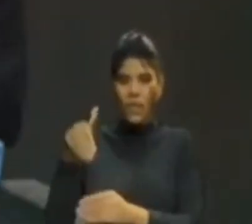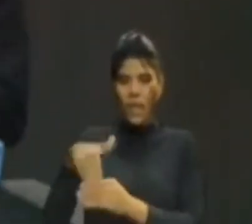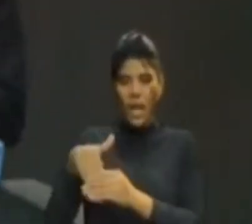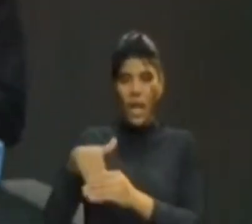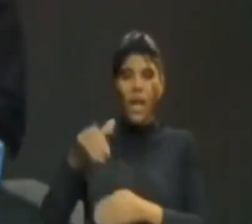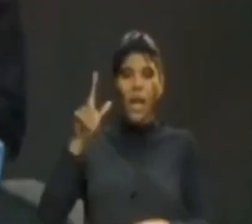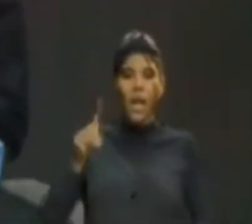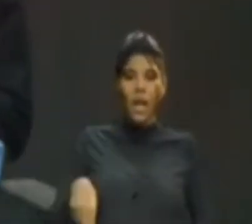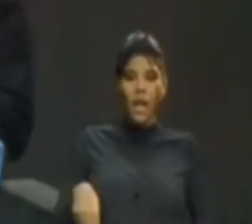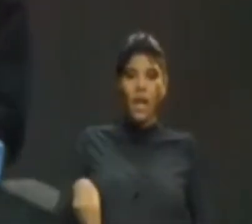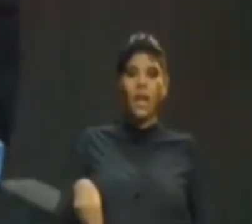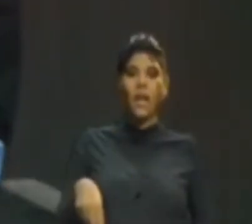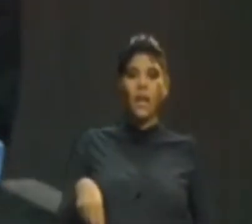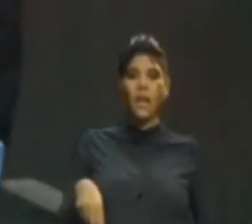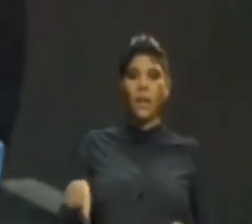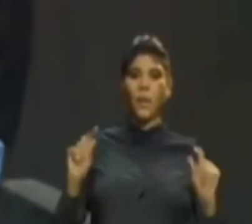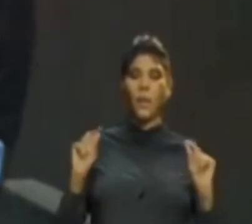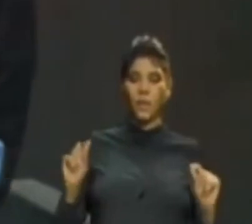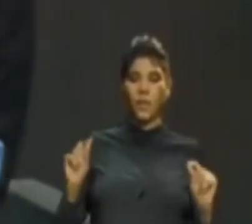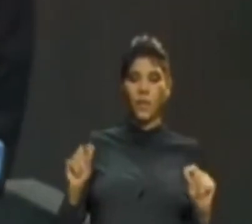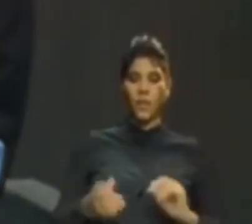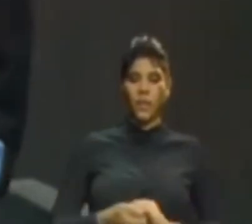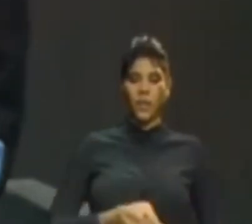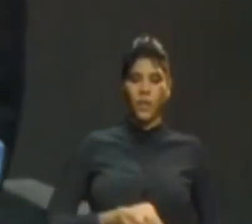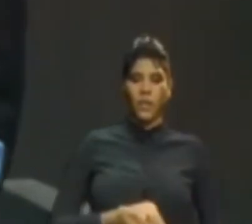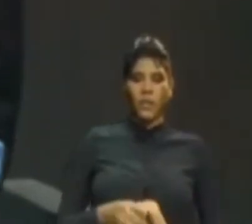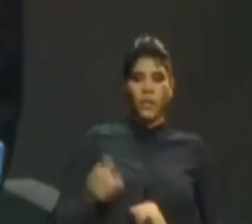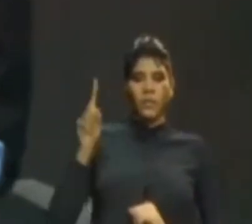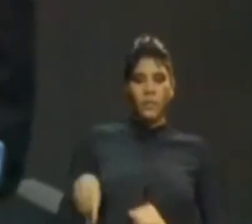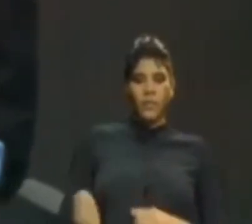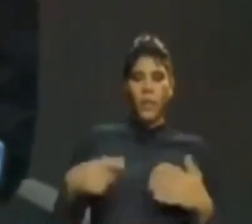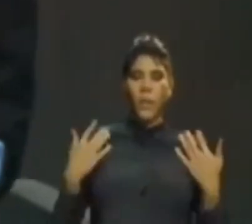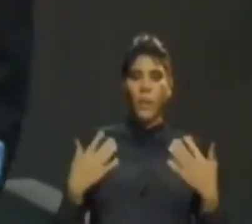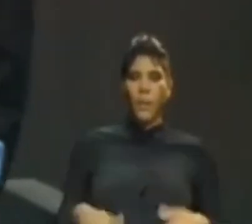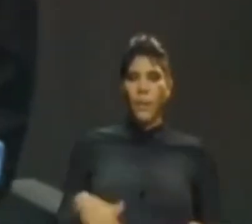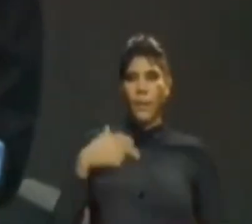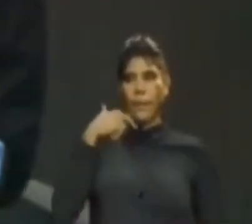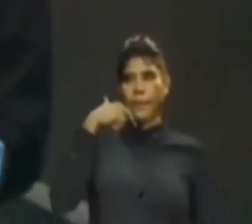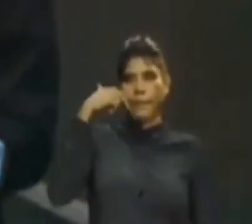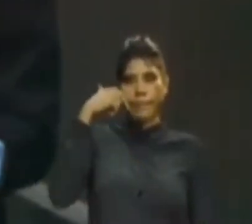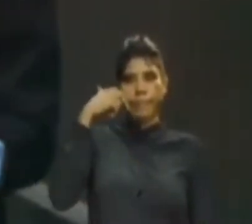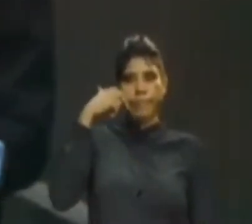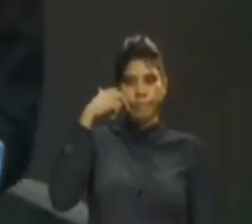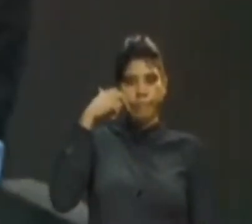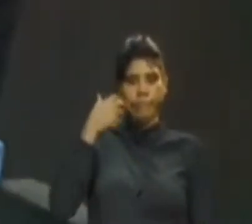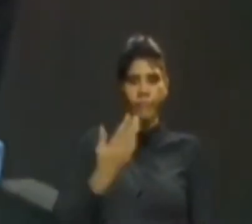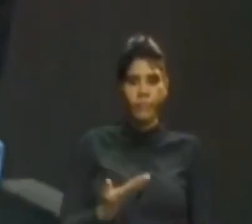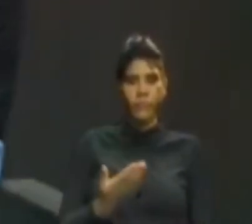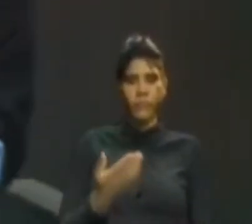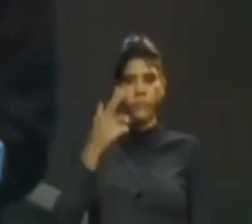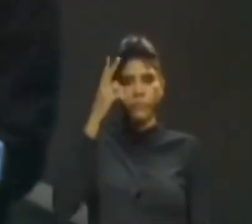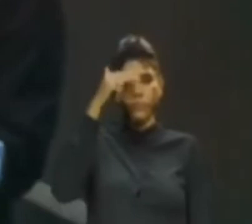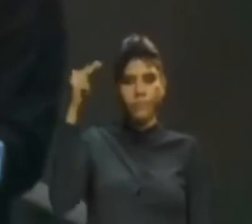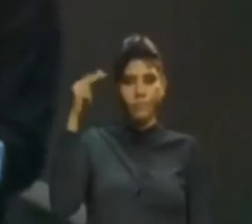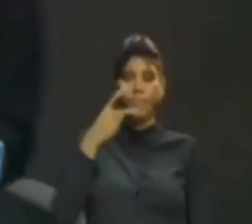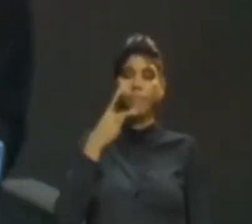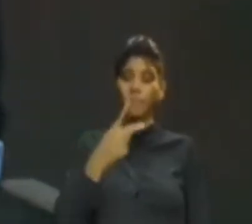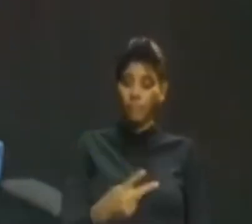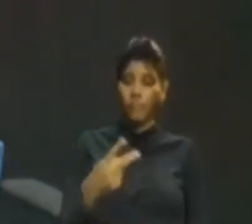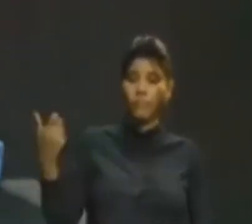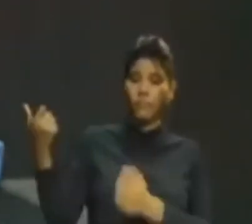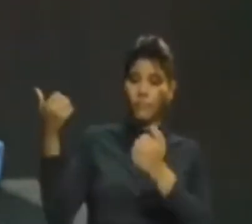indiscutivelmente uma é uma situação vexatória Deputado Noel tava aqui inclusive relatando